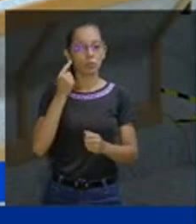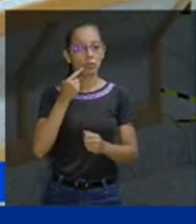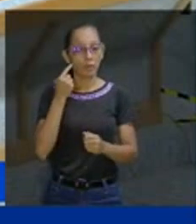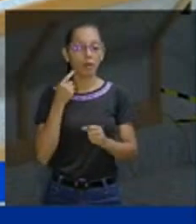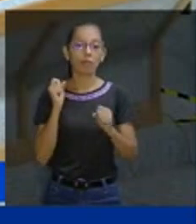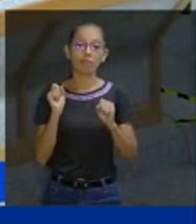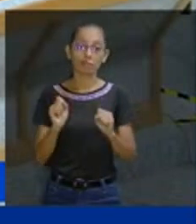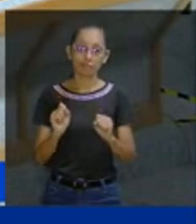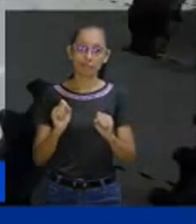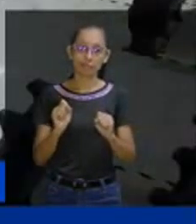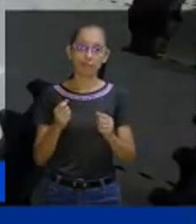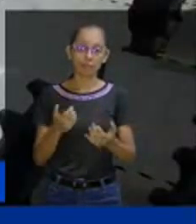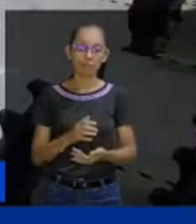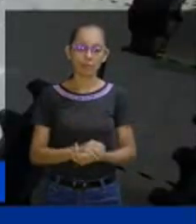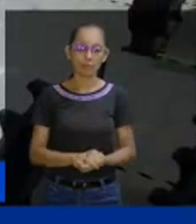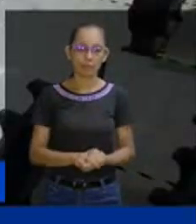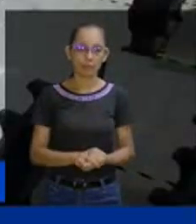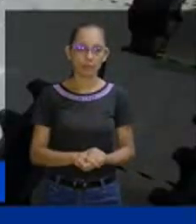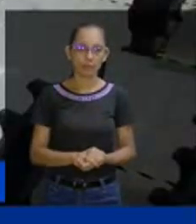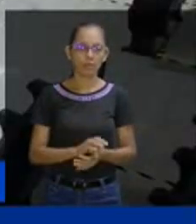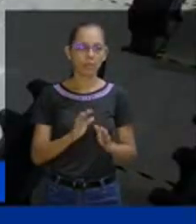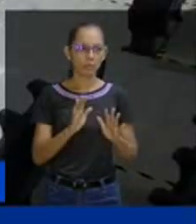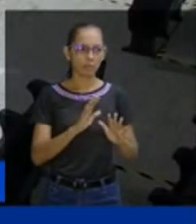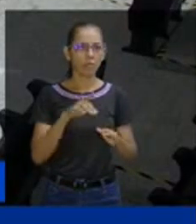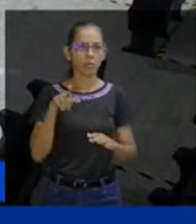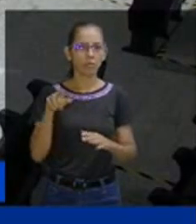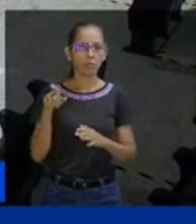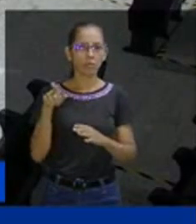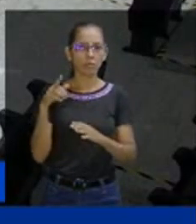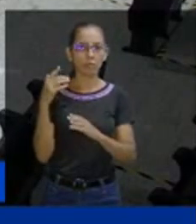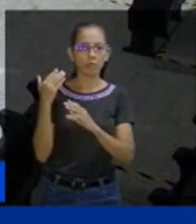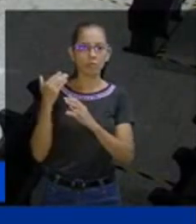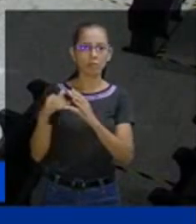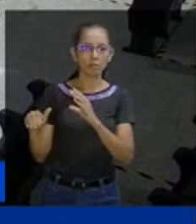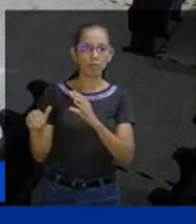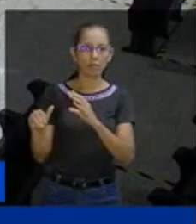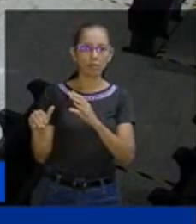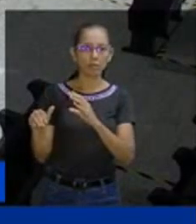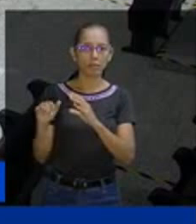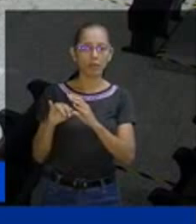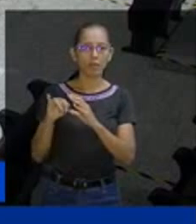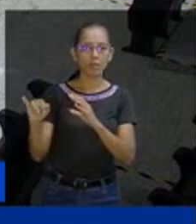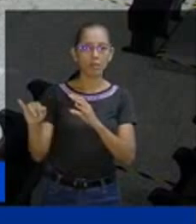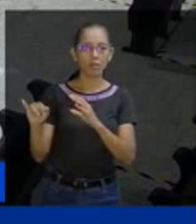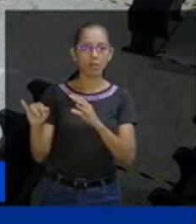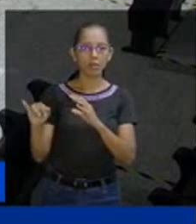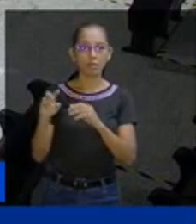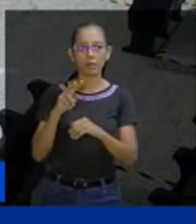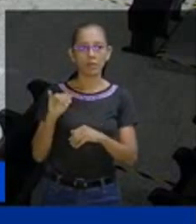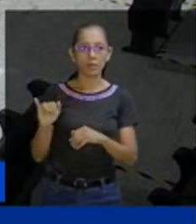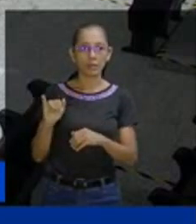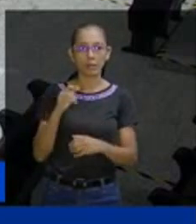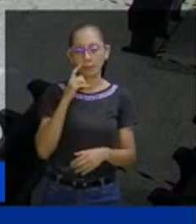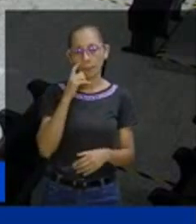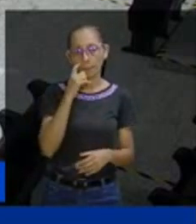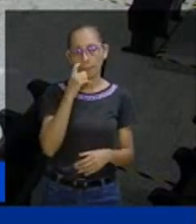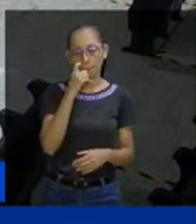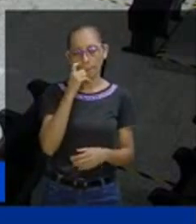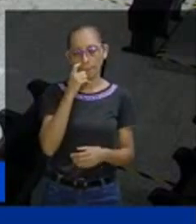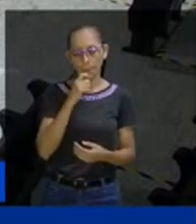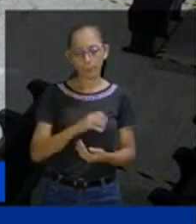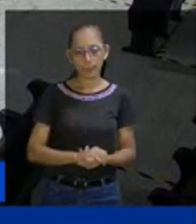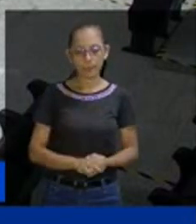direita, com a Não, palavra ele do será juiz Carlos intimado Fernandes. da Imagem ampla do plenário. audiência. E aí, eu não creio